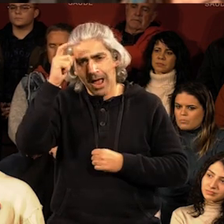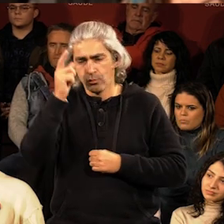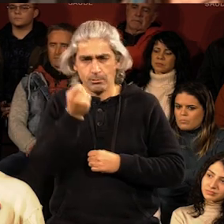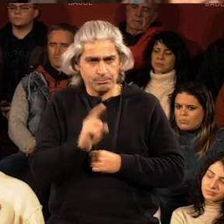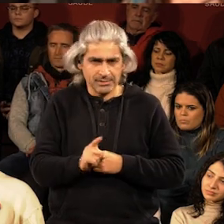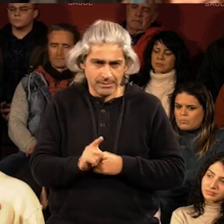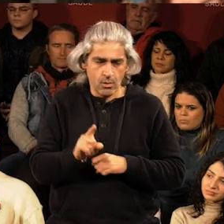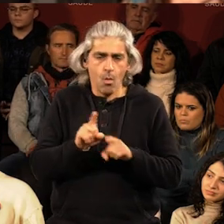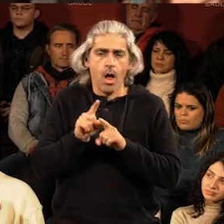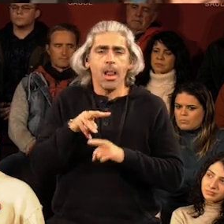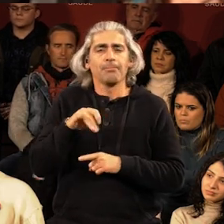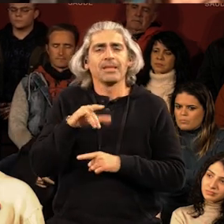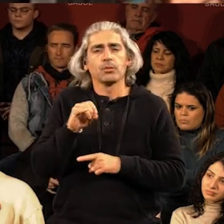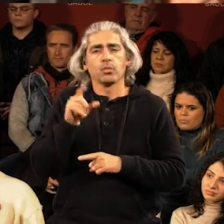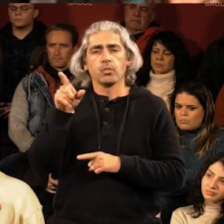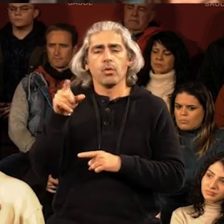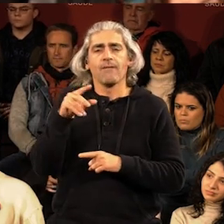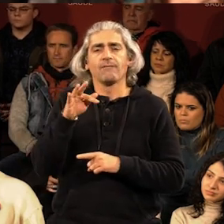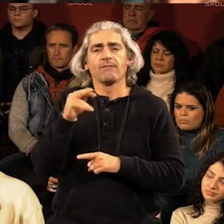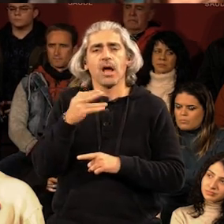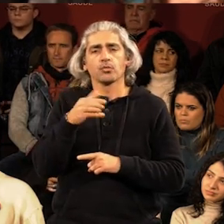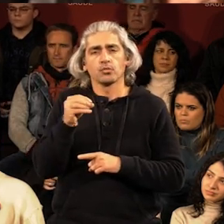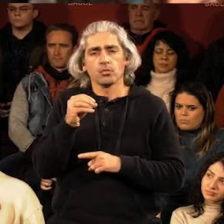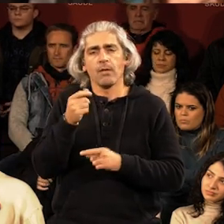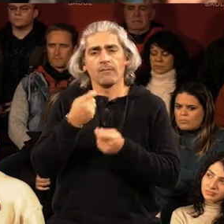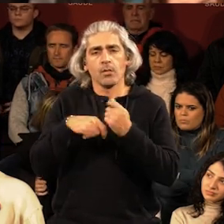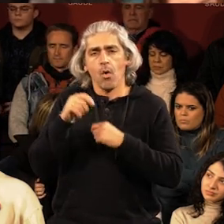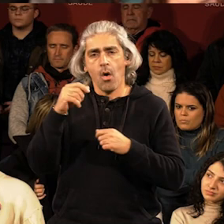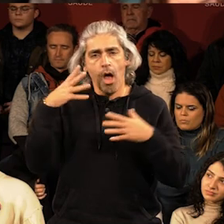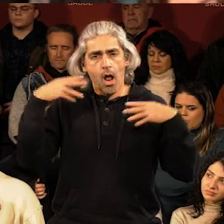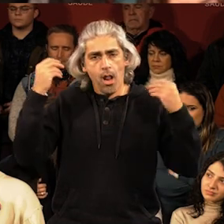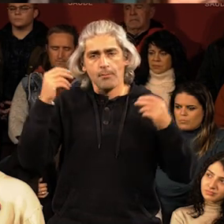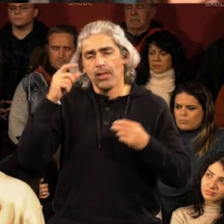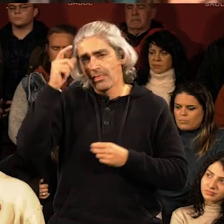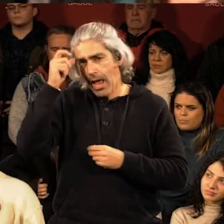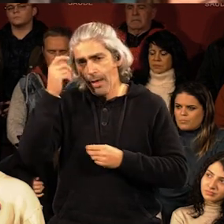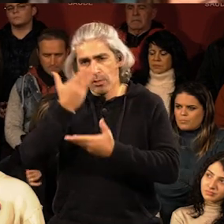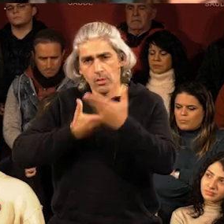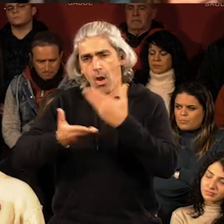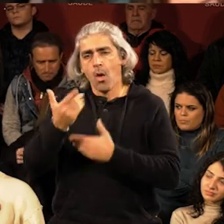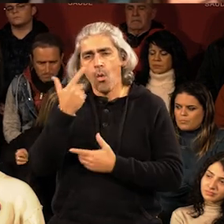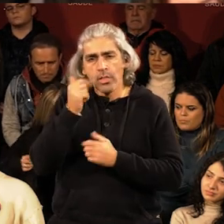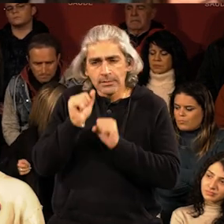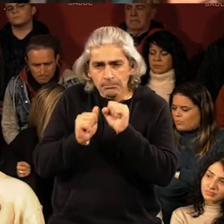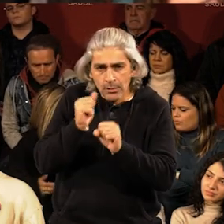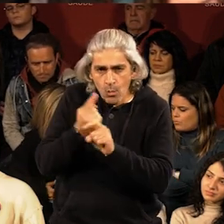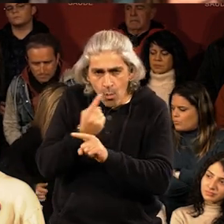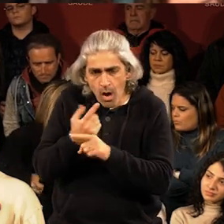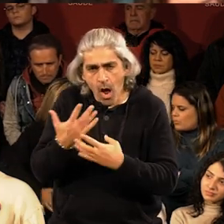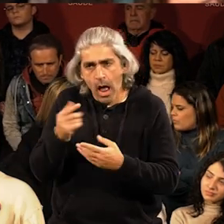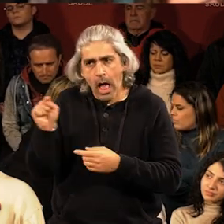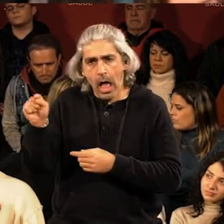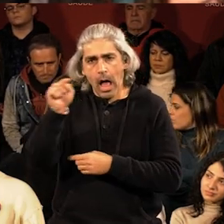tal como no mito Fausto vendeu a alma ao diabo em troca de conhecimento há agora quem